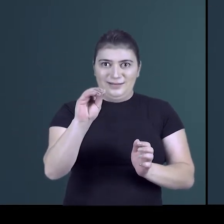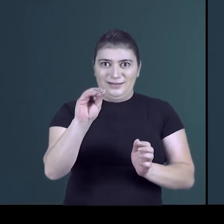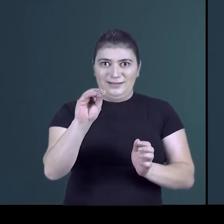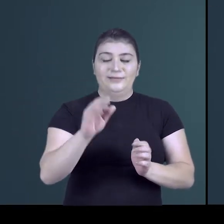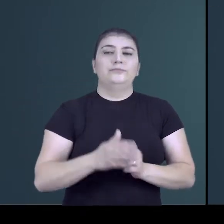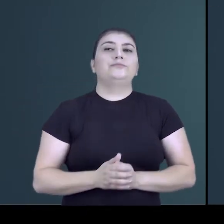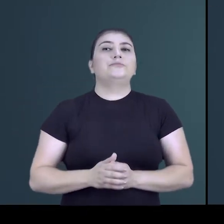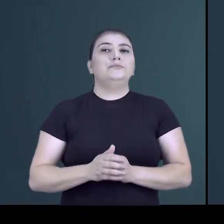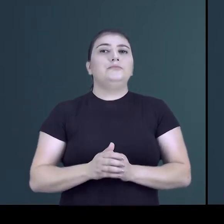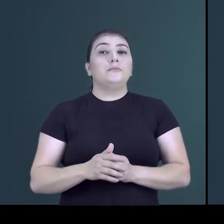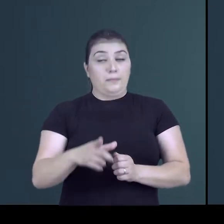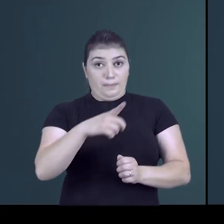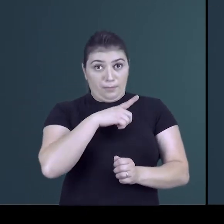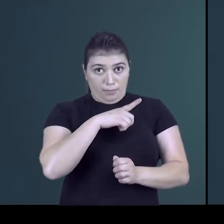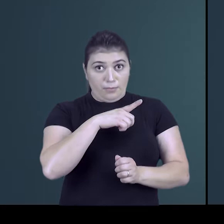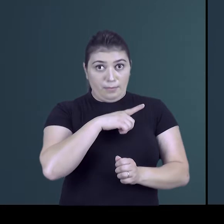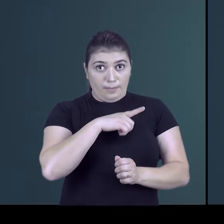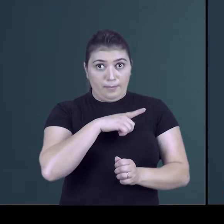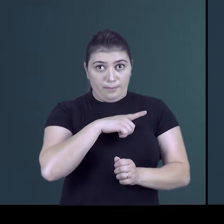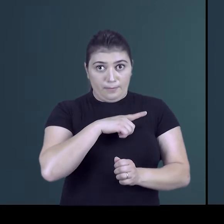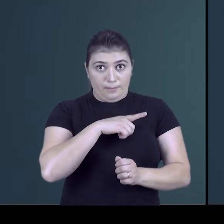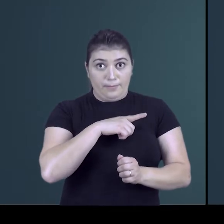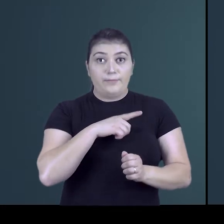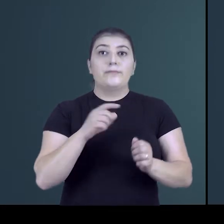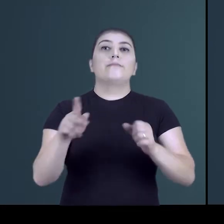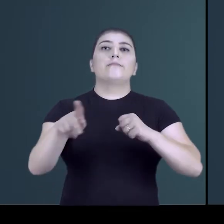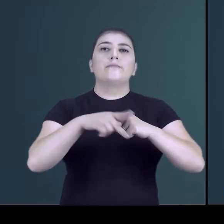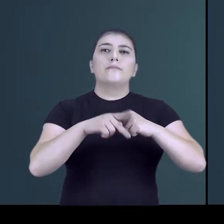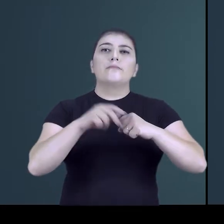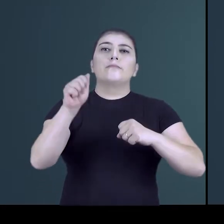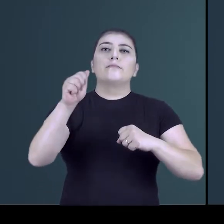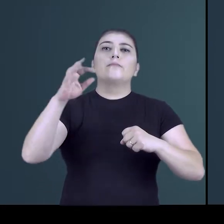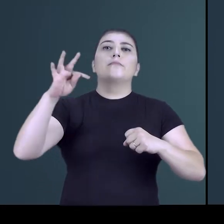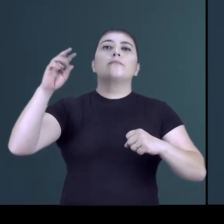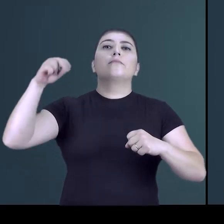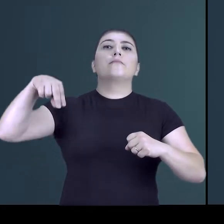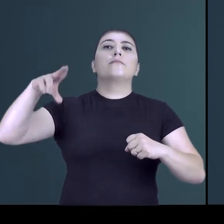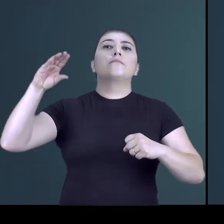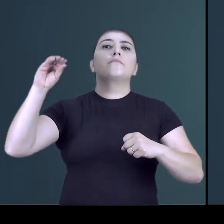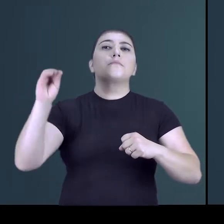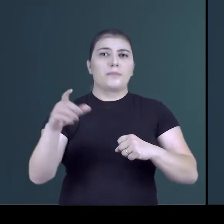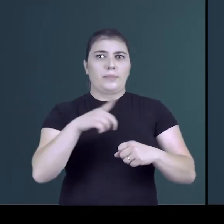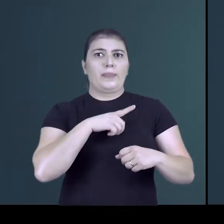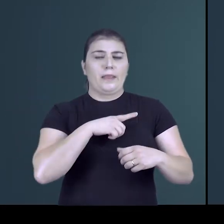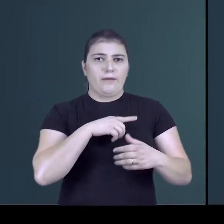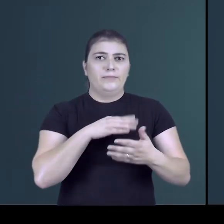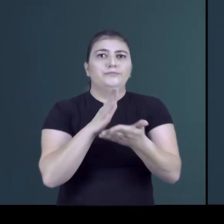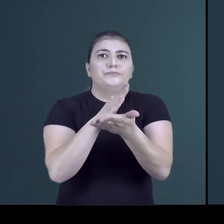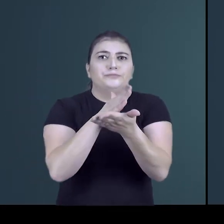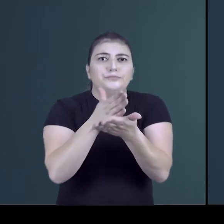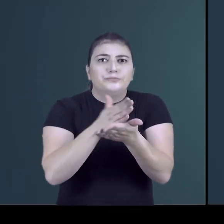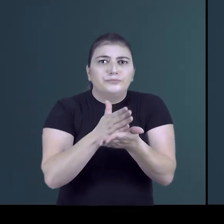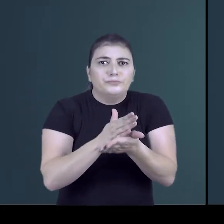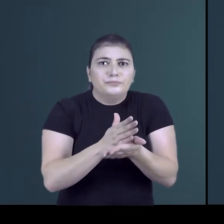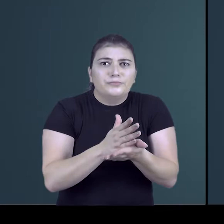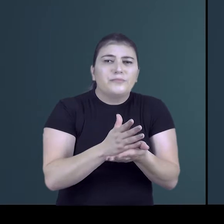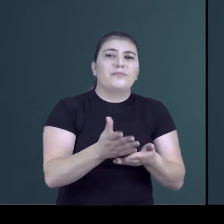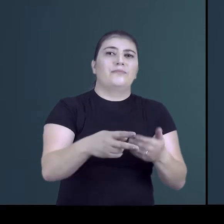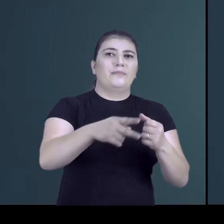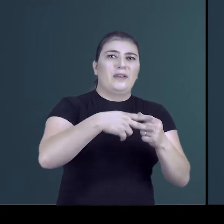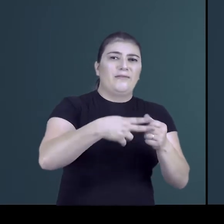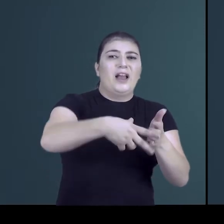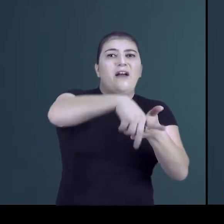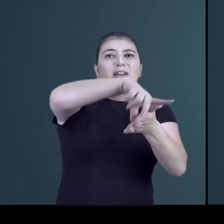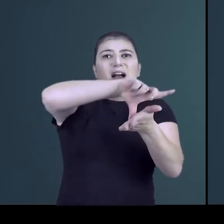NTO. Quando tivermos isso, o pronome átono sempre vai entre a preposição e o verbo, isto